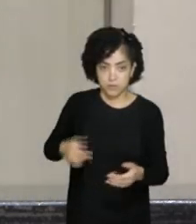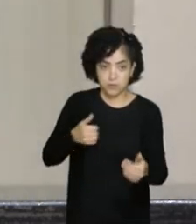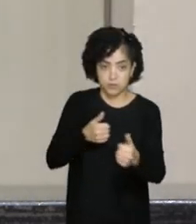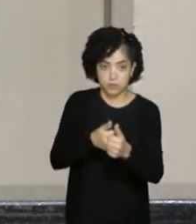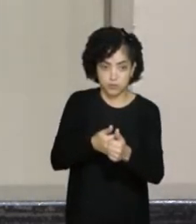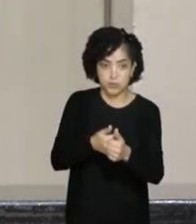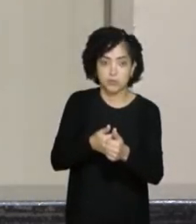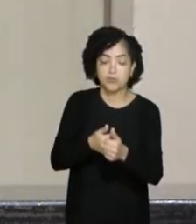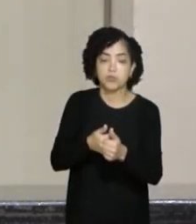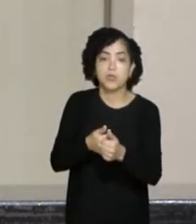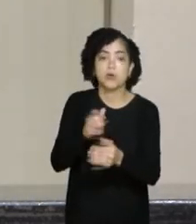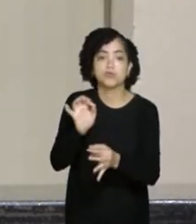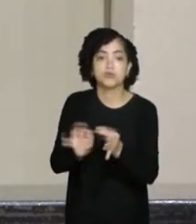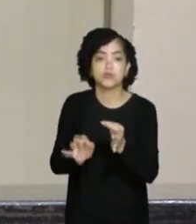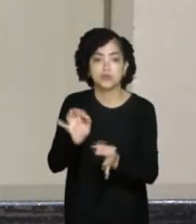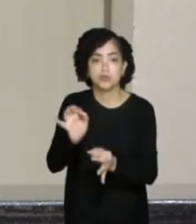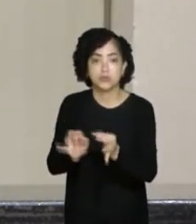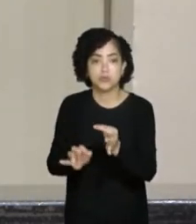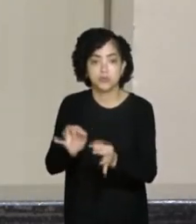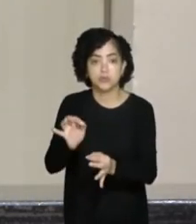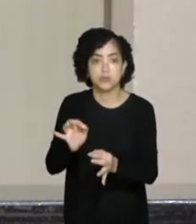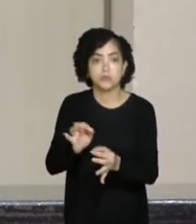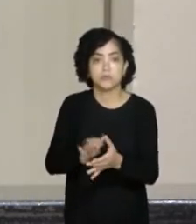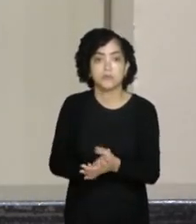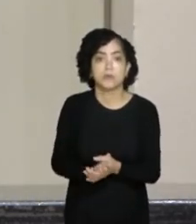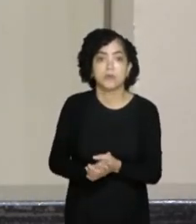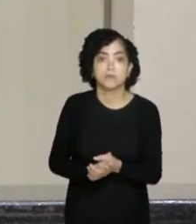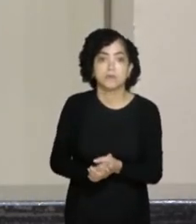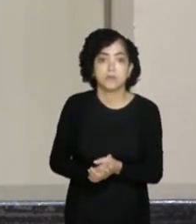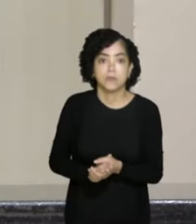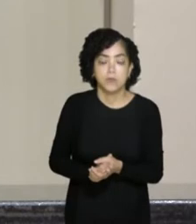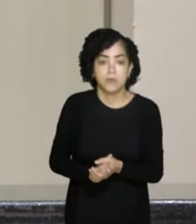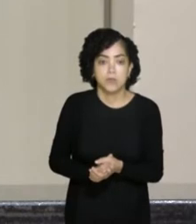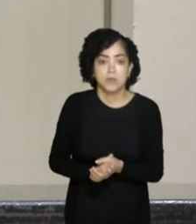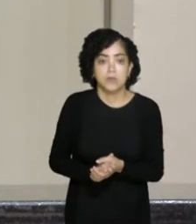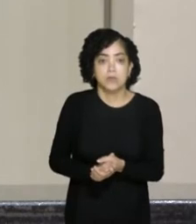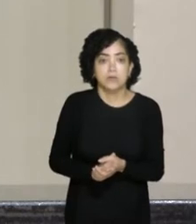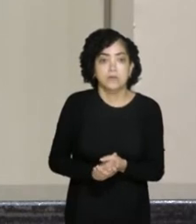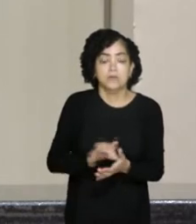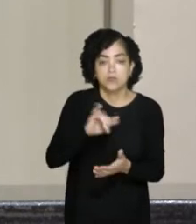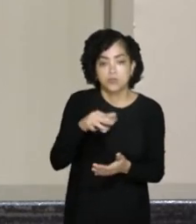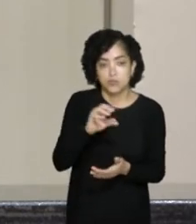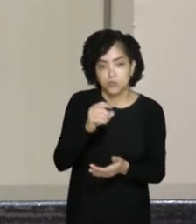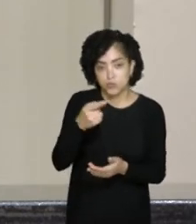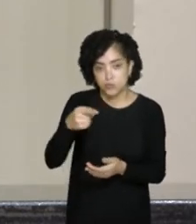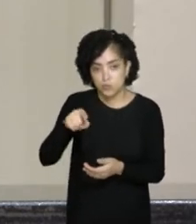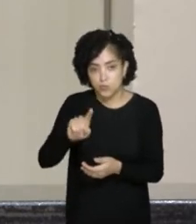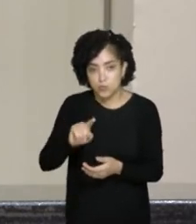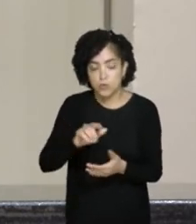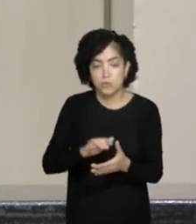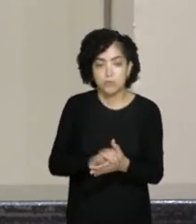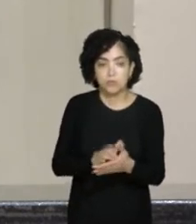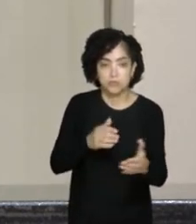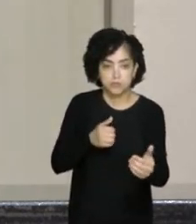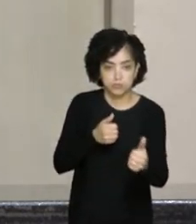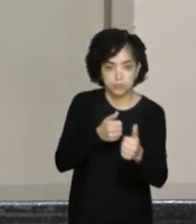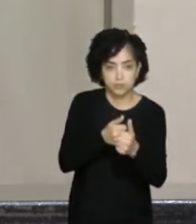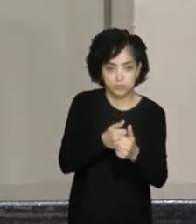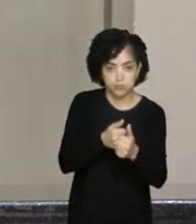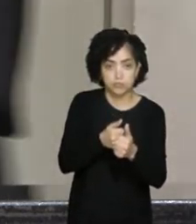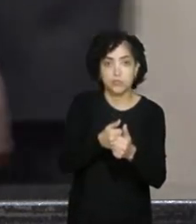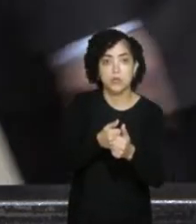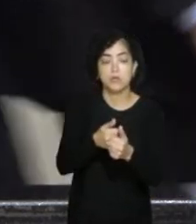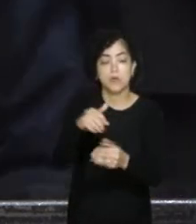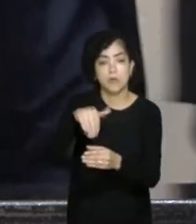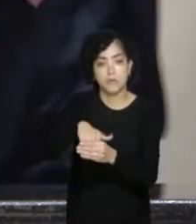Justiça de Santa Catarina, desembargador João Henrique Blasi. Excelentíssimo senhor presidente do Tribunal Regional